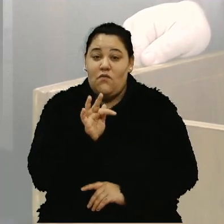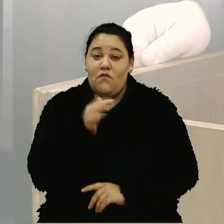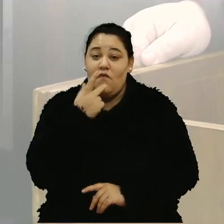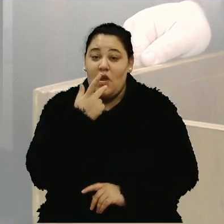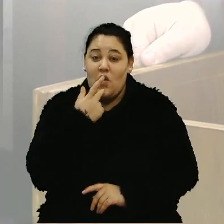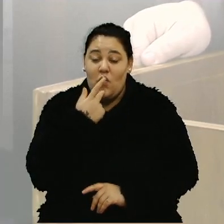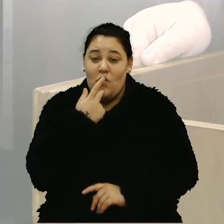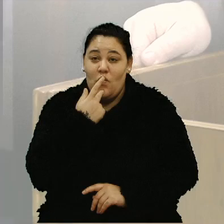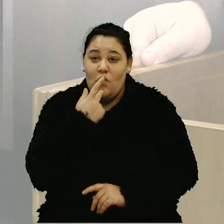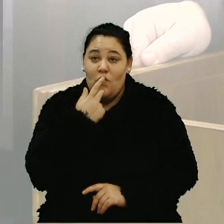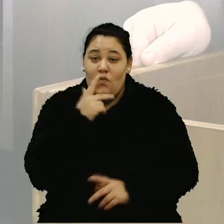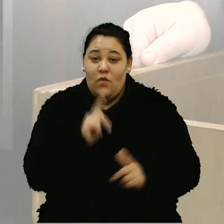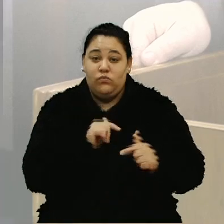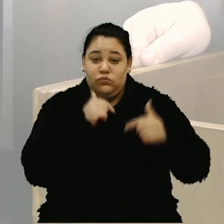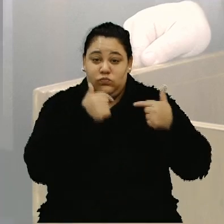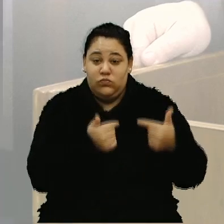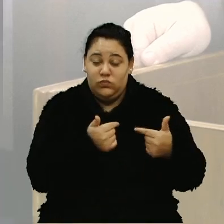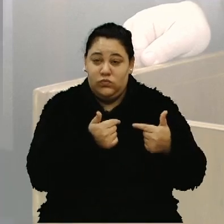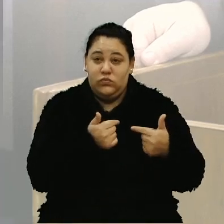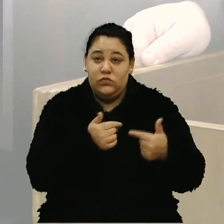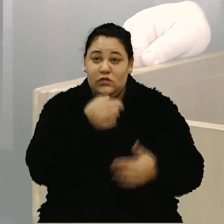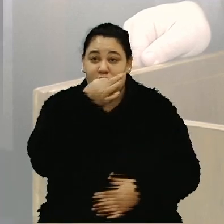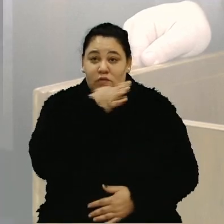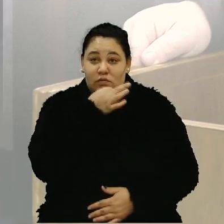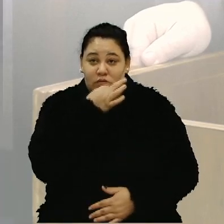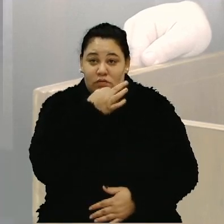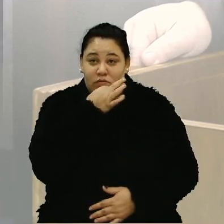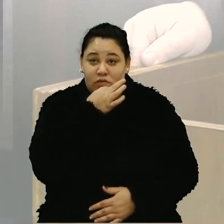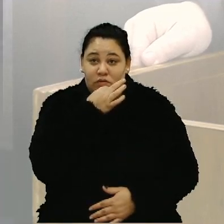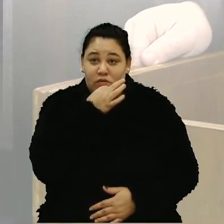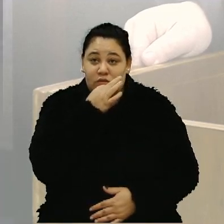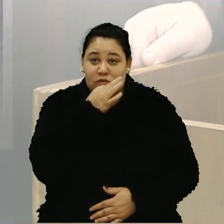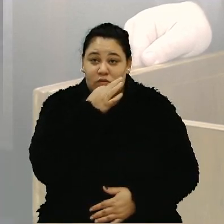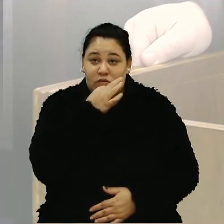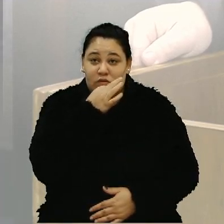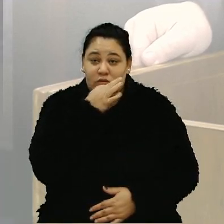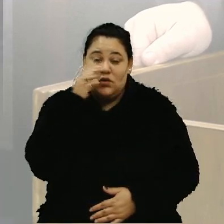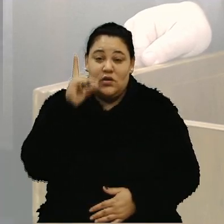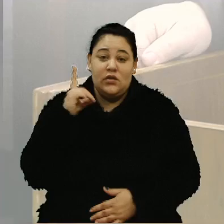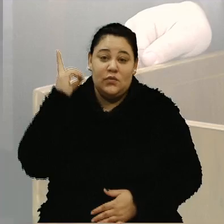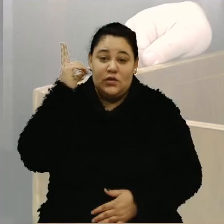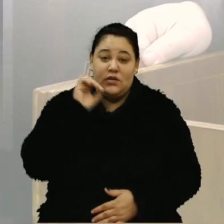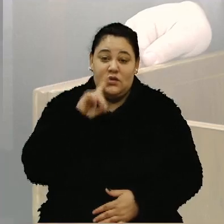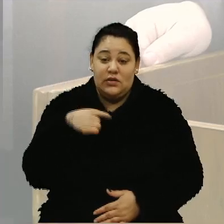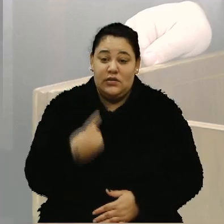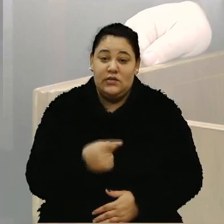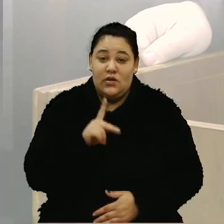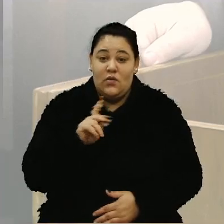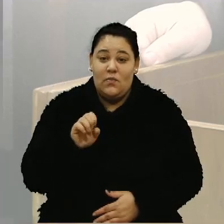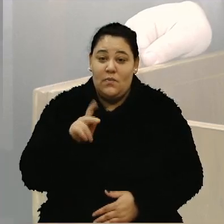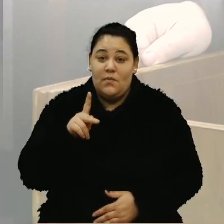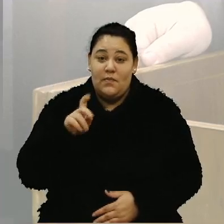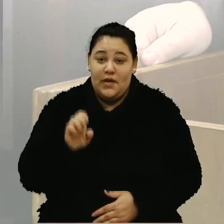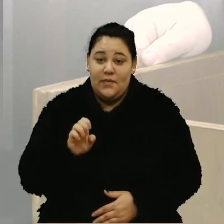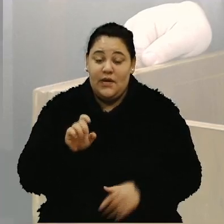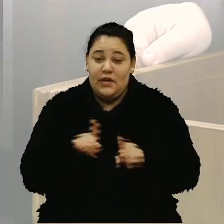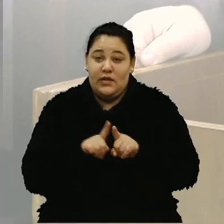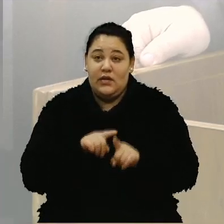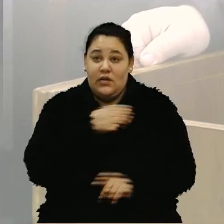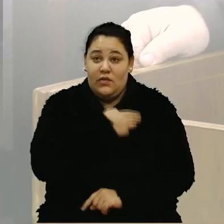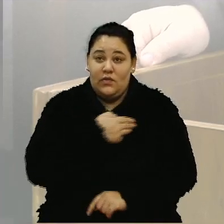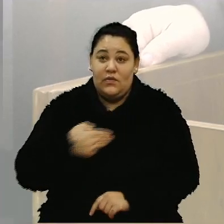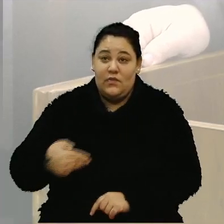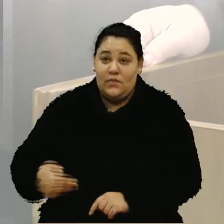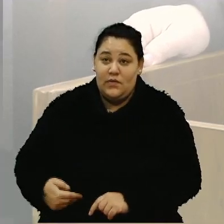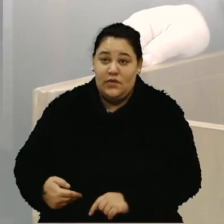a ação por um campus na Serra seria restrita à deputada Denise, ao deputado Pepe e ao ministro da Desconstrução,